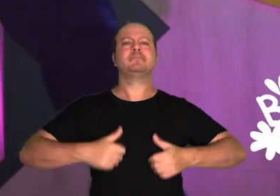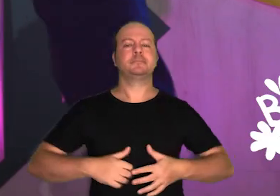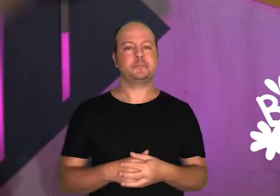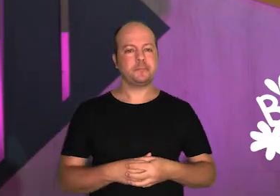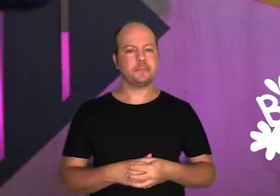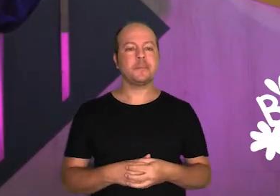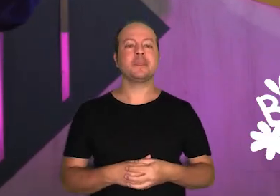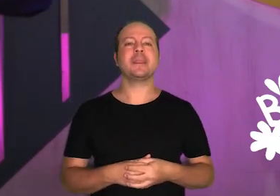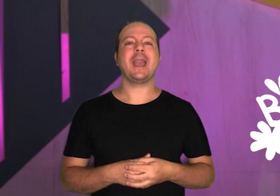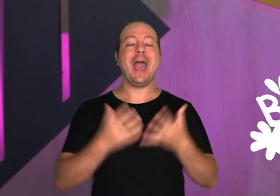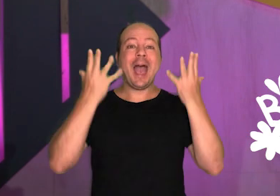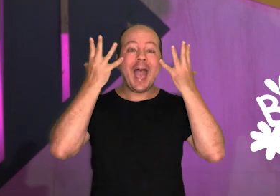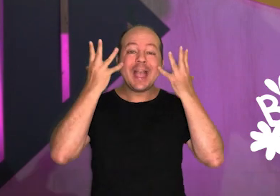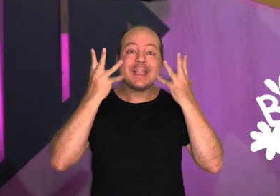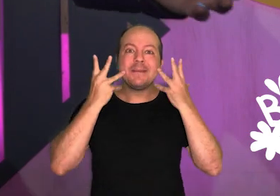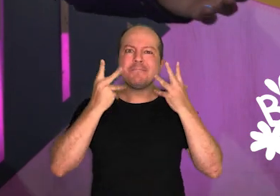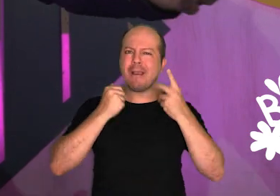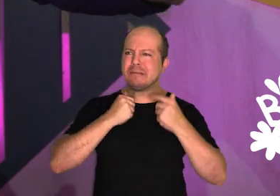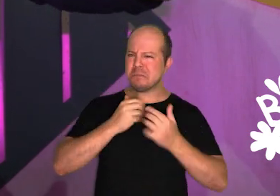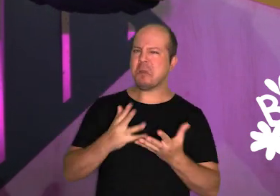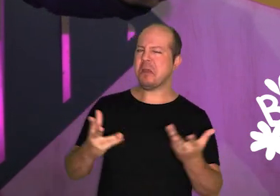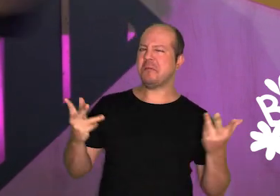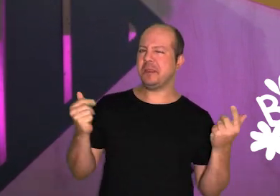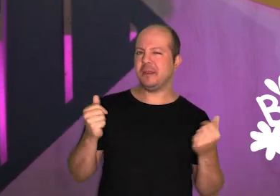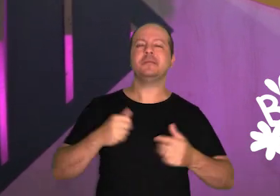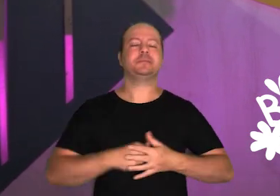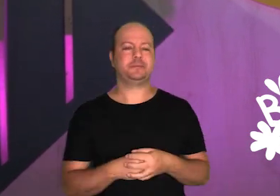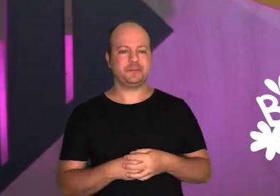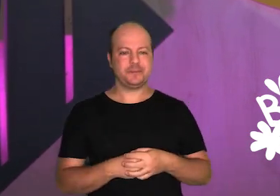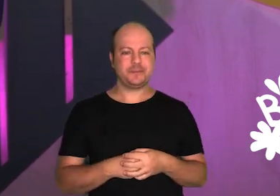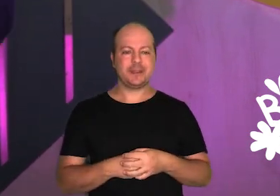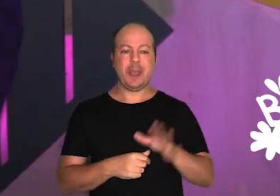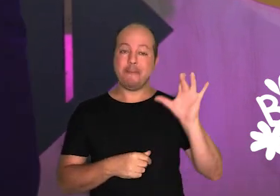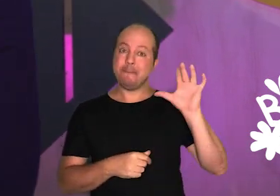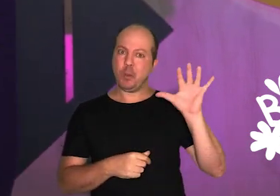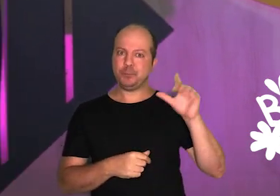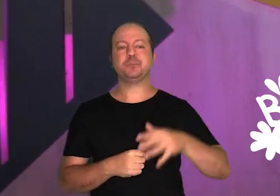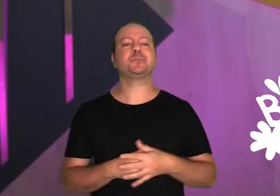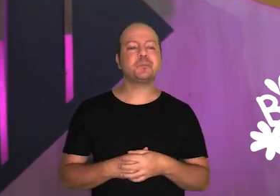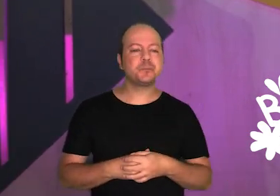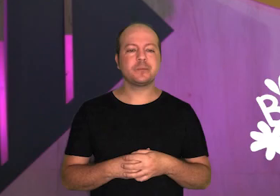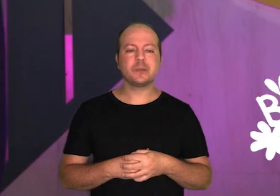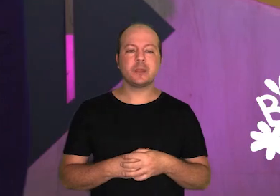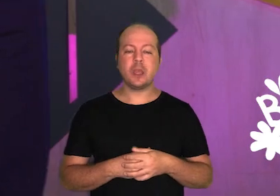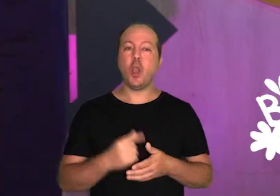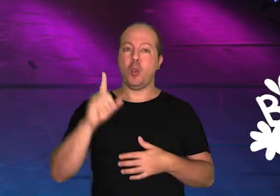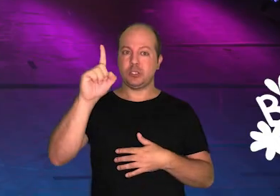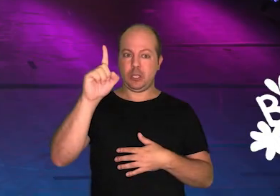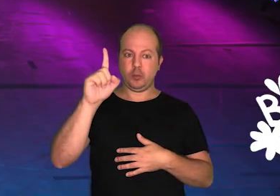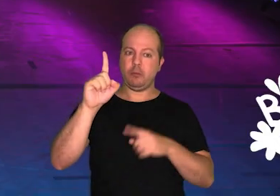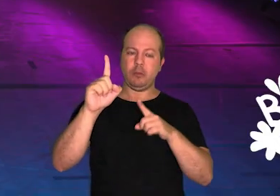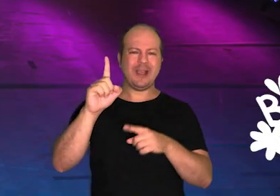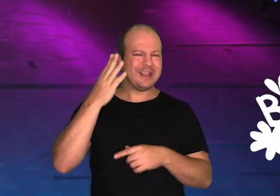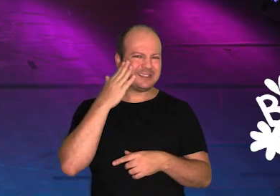E vamos fazer animais. Olha que maravilha. Usando essa mão. Com essa mão eu pego o indicador. O